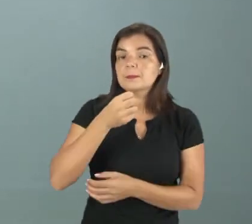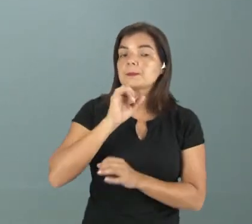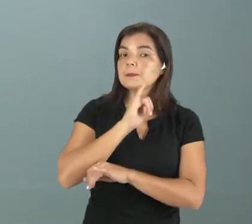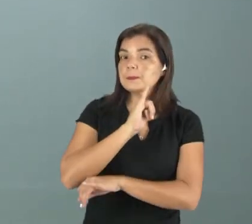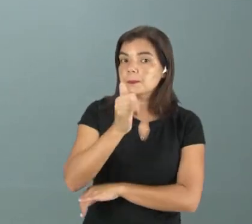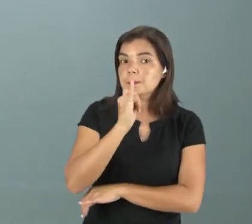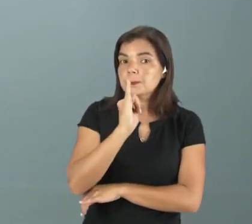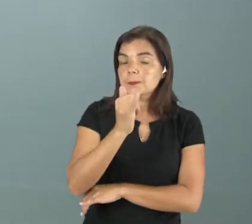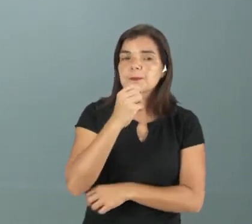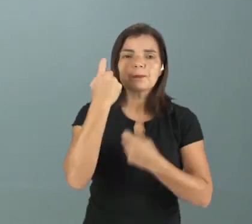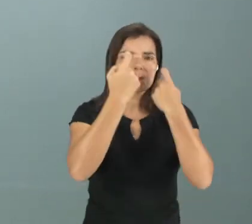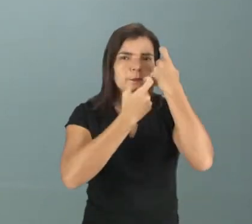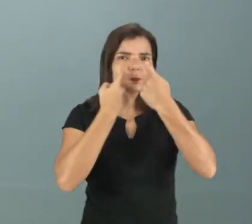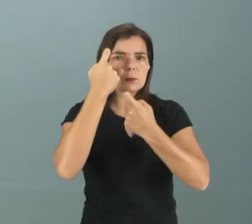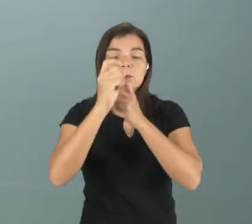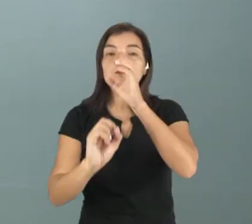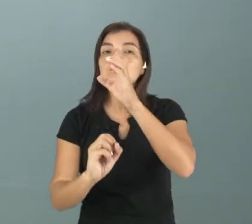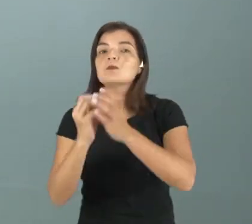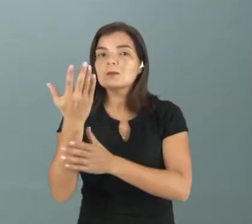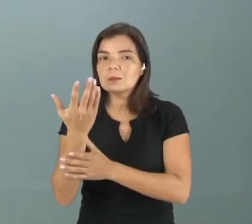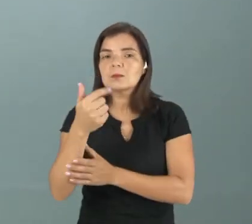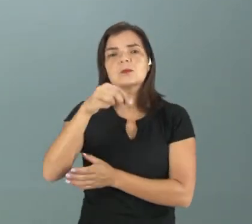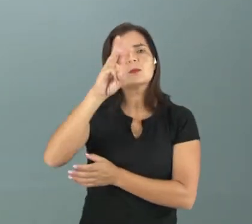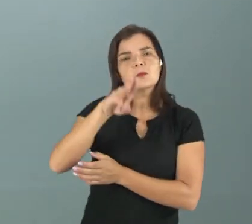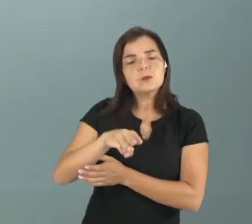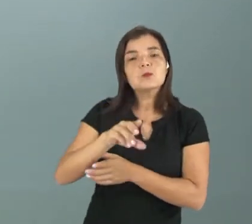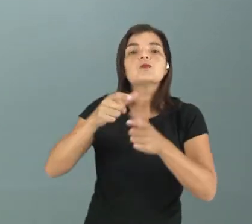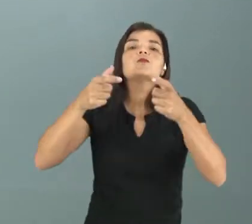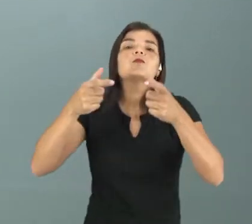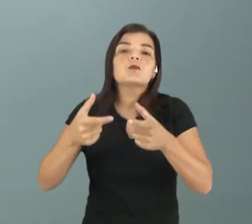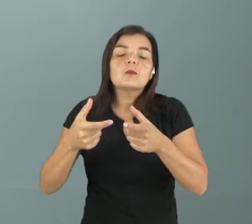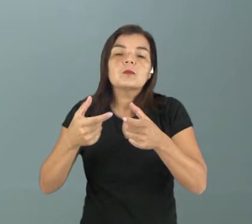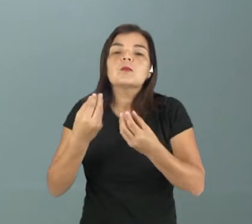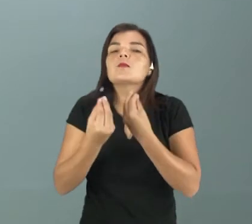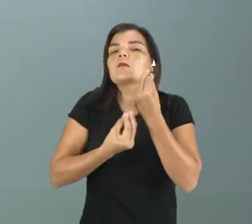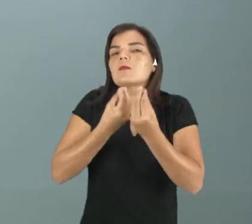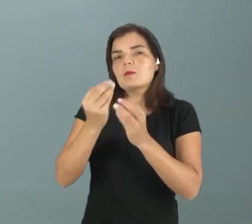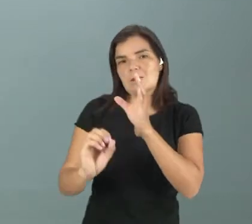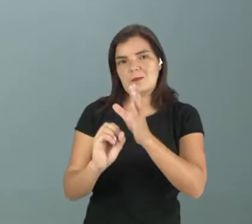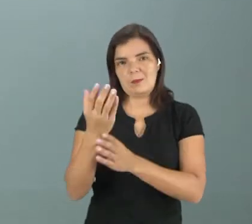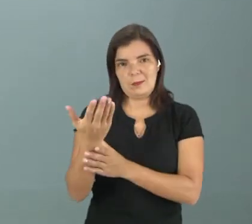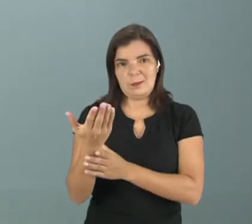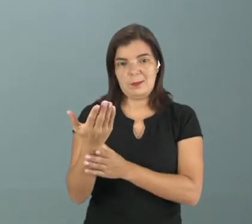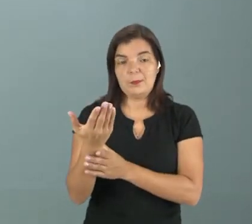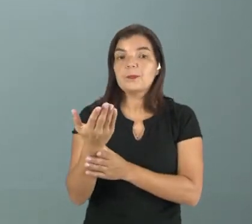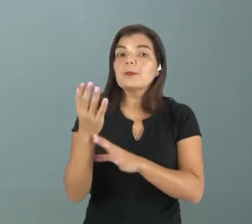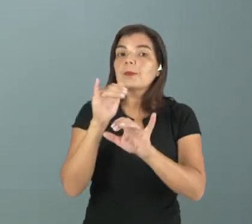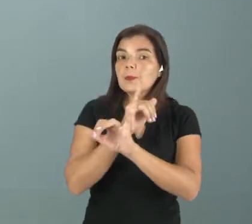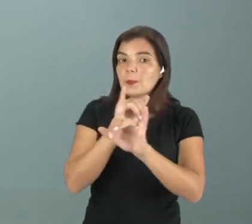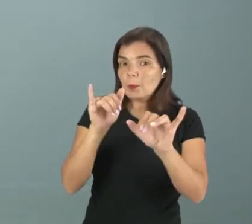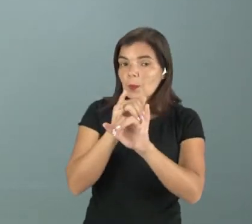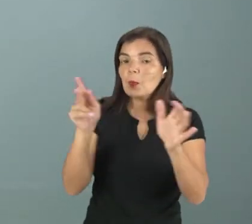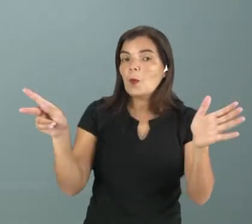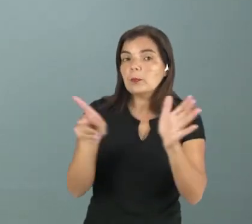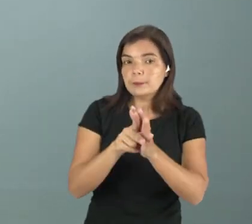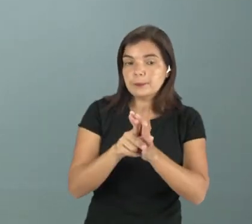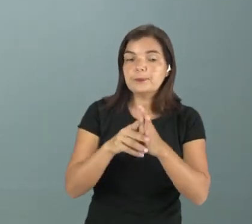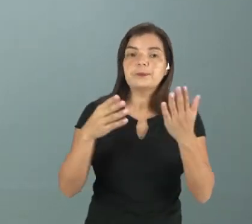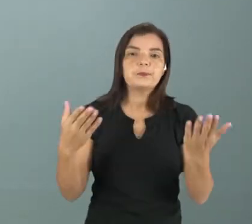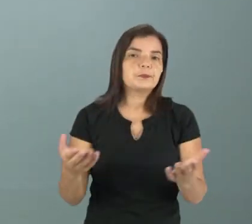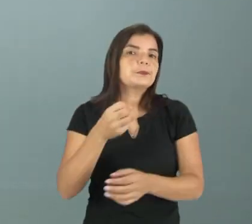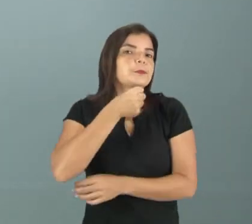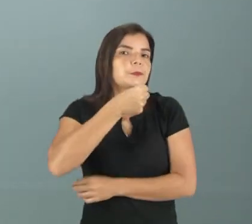notícia, ela se preocupa aos fatos, quem, quando, onde e como aconteceu, esses dados específicos.